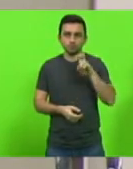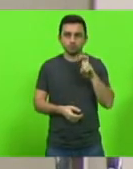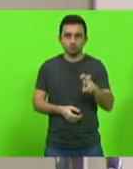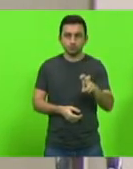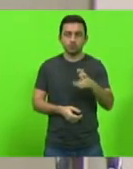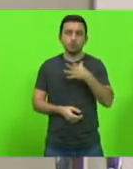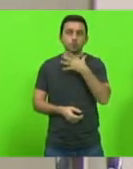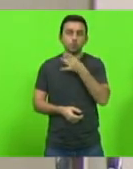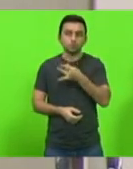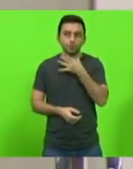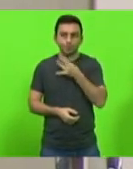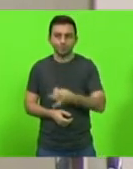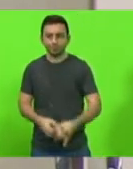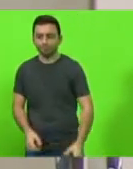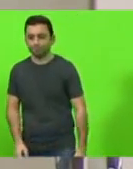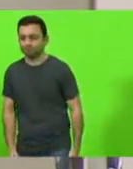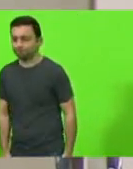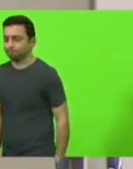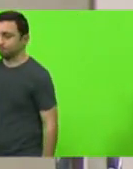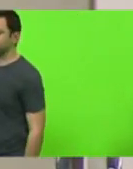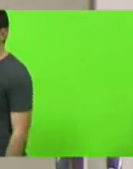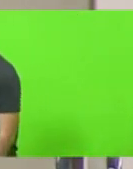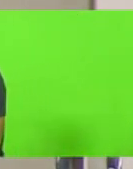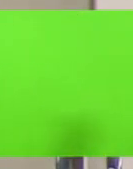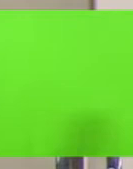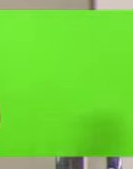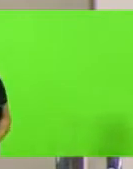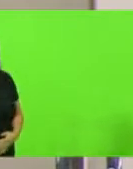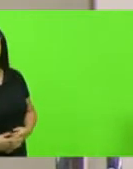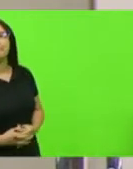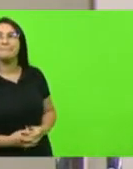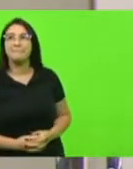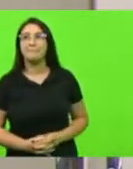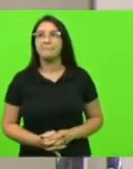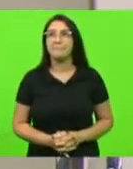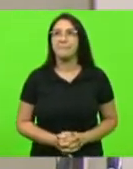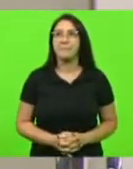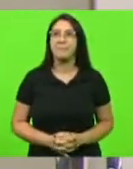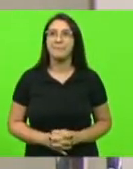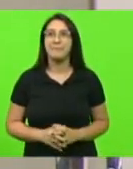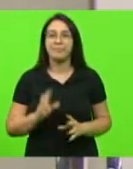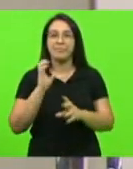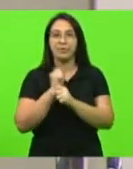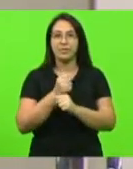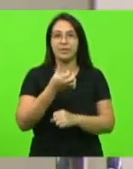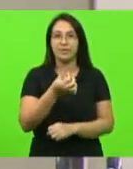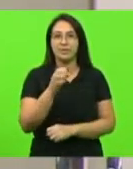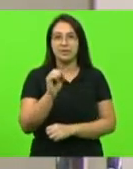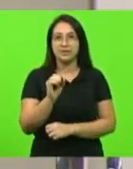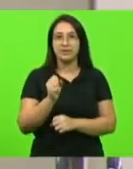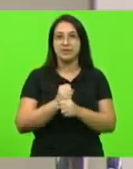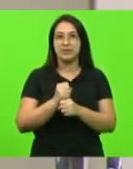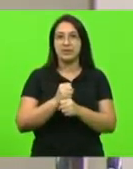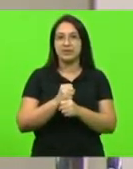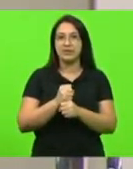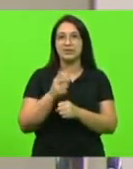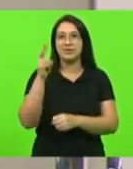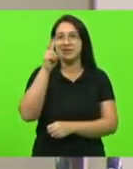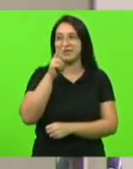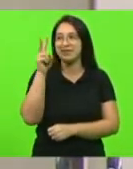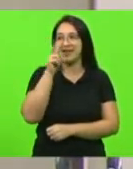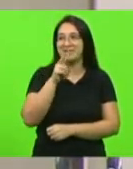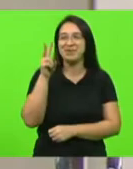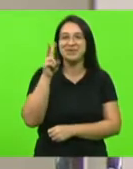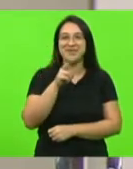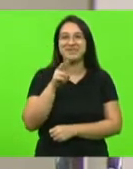Cobalchini manifestando aplausos à empresa WEG SA pela passagem dos seus 60 anos de história em discussão não havendo